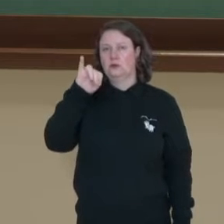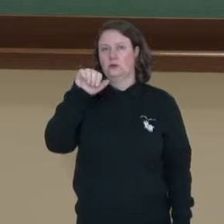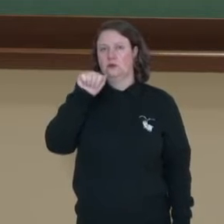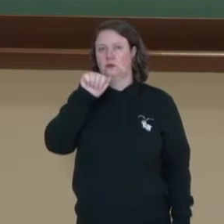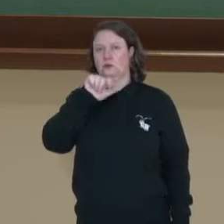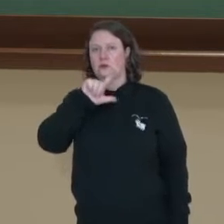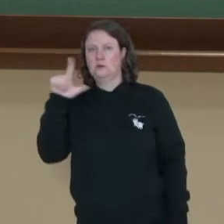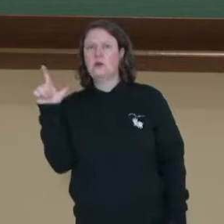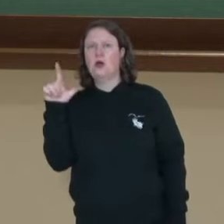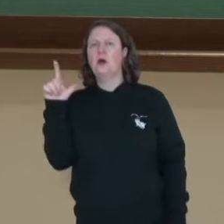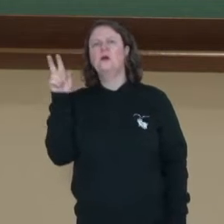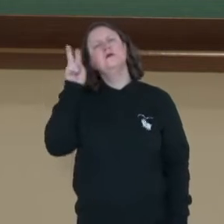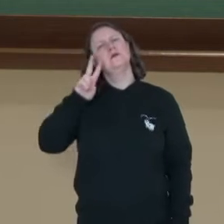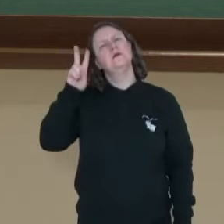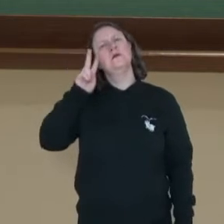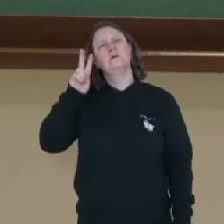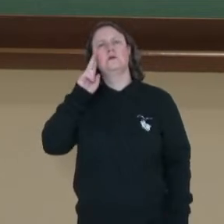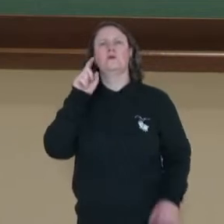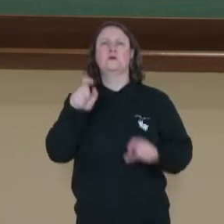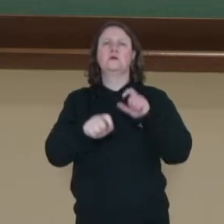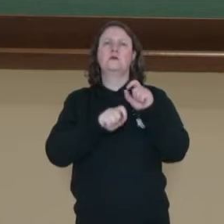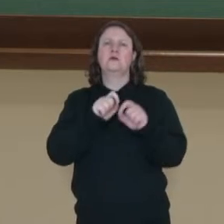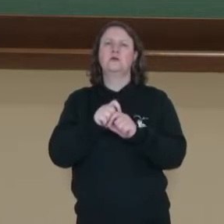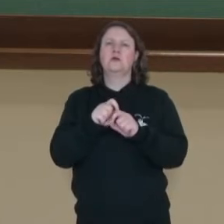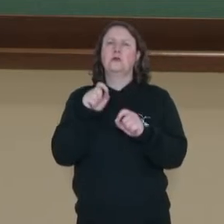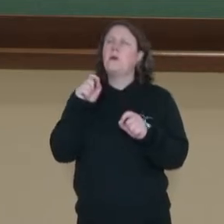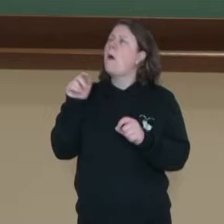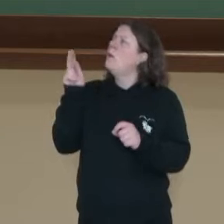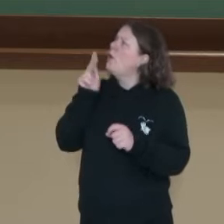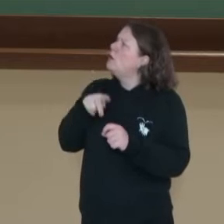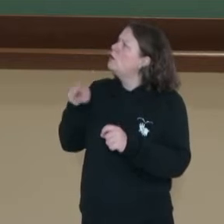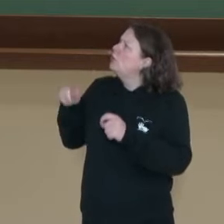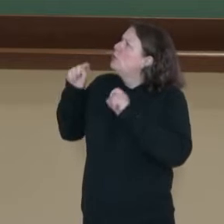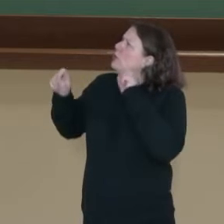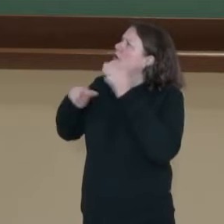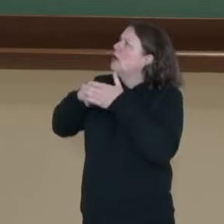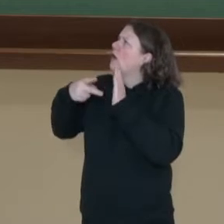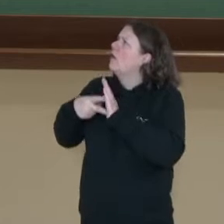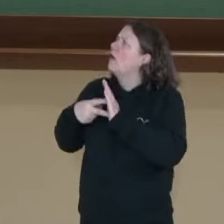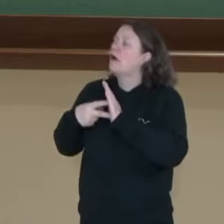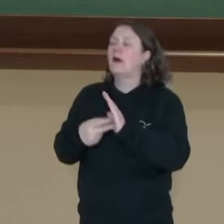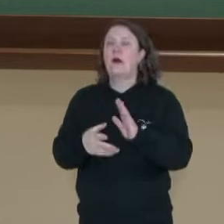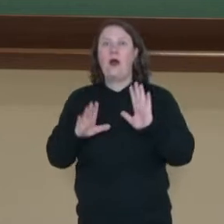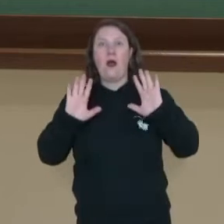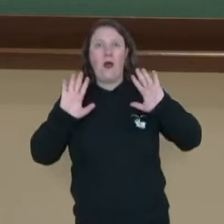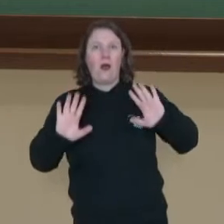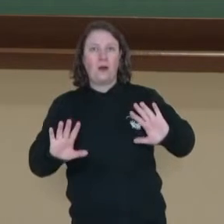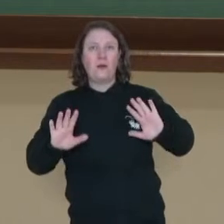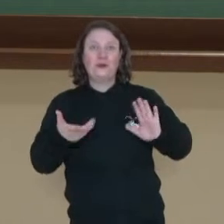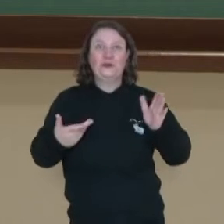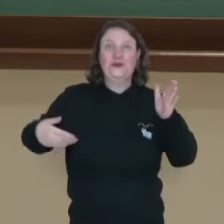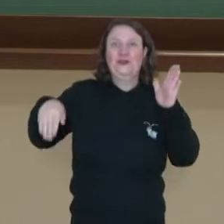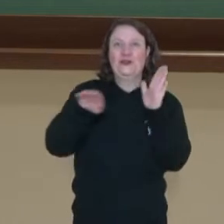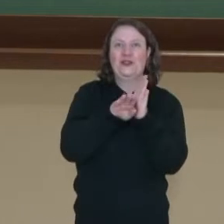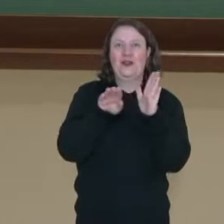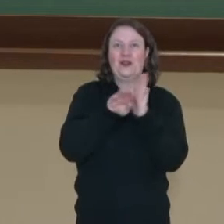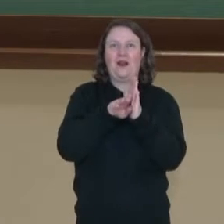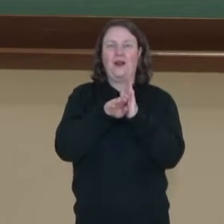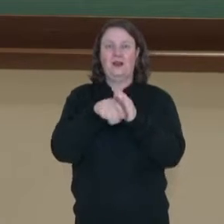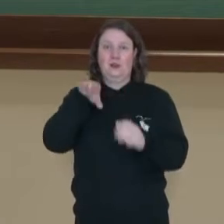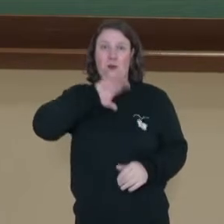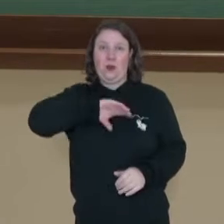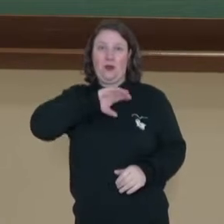durante o período colonial. Prof. Paulo, o que é período colonial? Aquele período da chegada dos portugueses e o